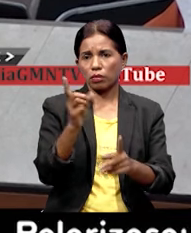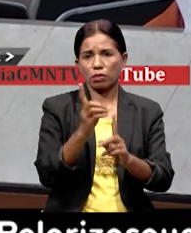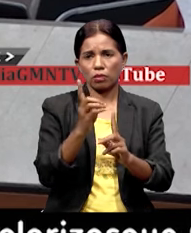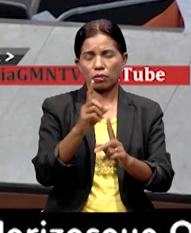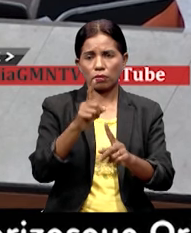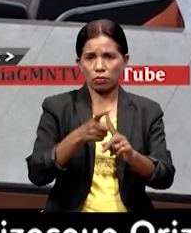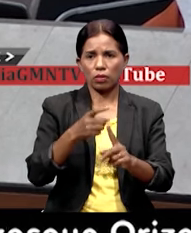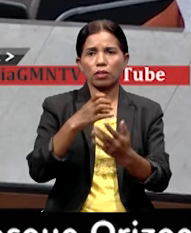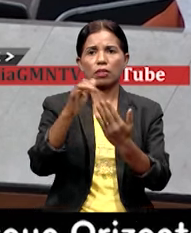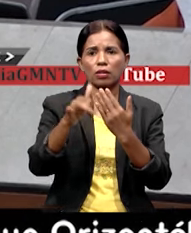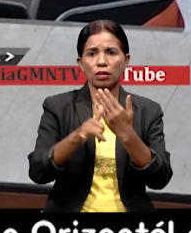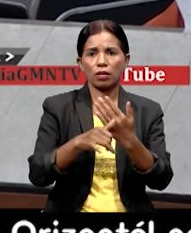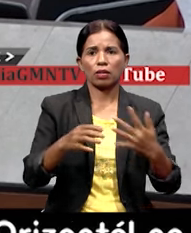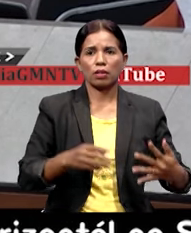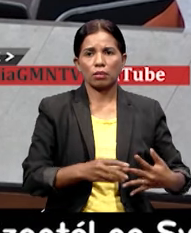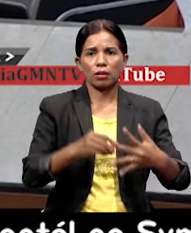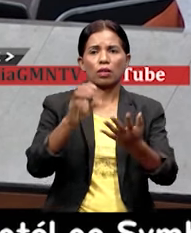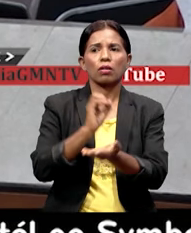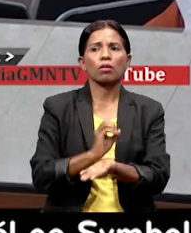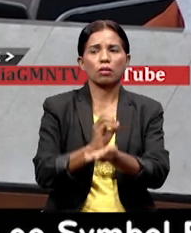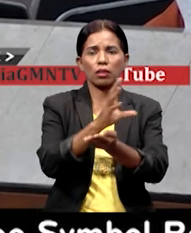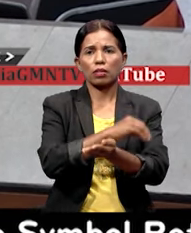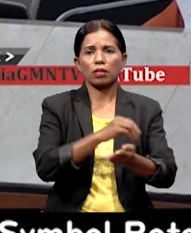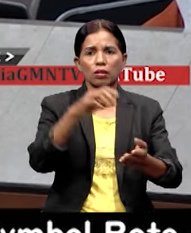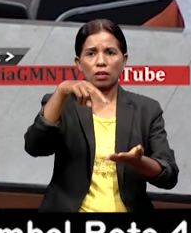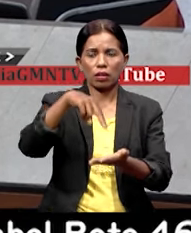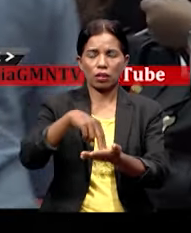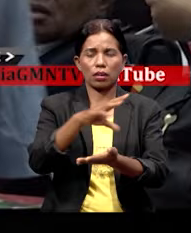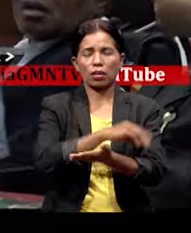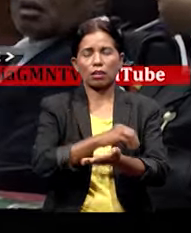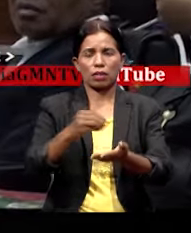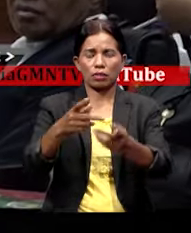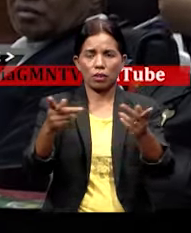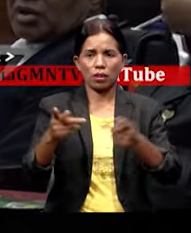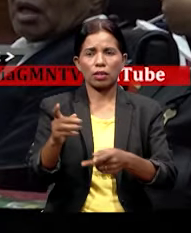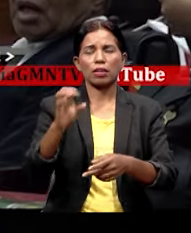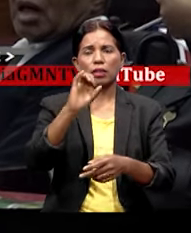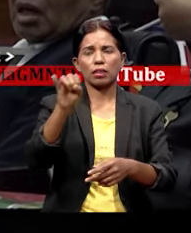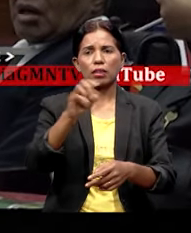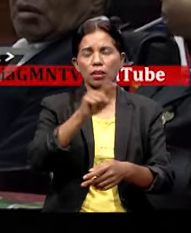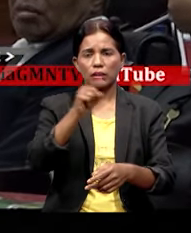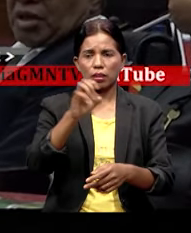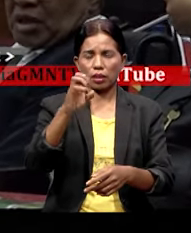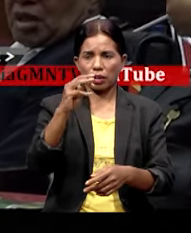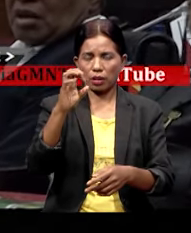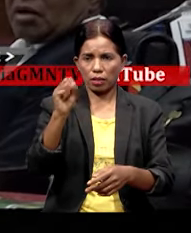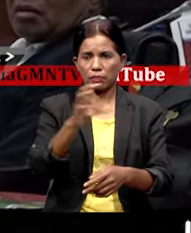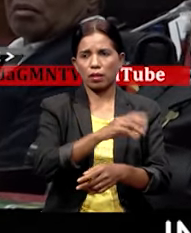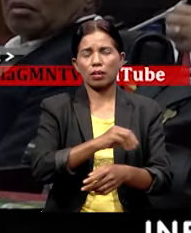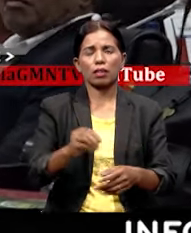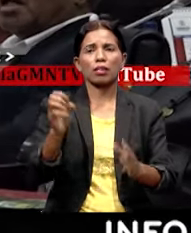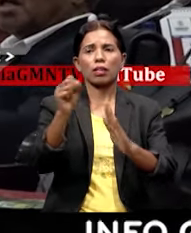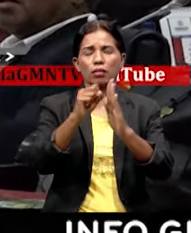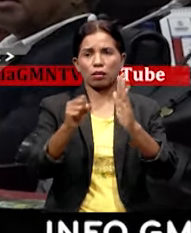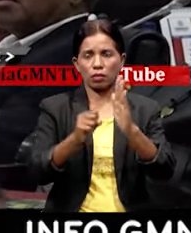região administrativa especial Oikusi Ambenu, no estabelecimento zona especial economia social mercado no Atauru, mac melhoria estatuto